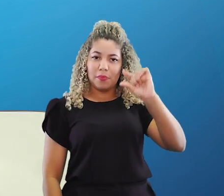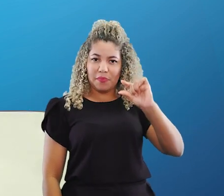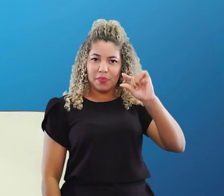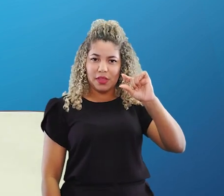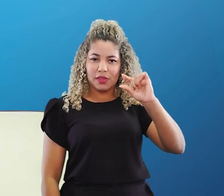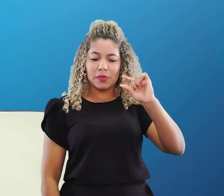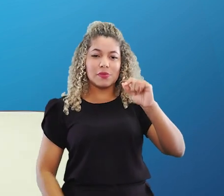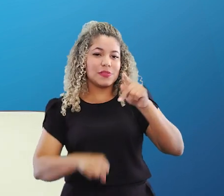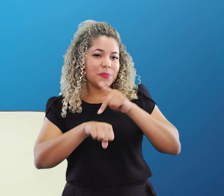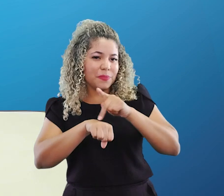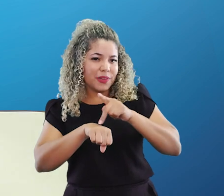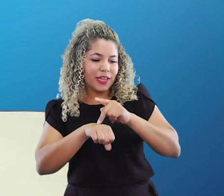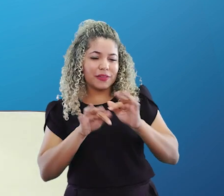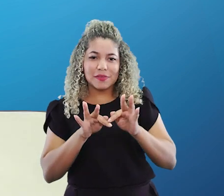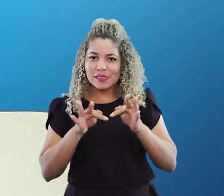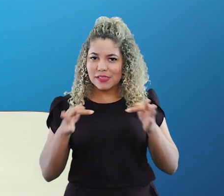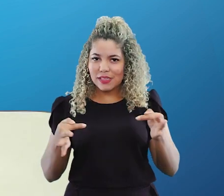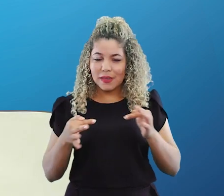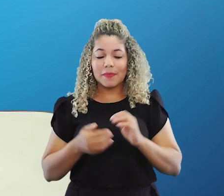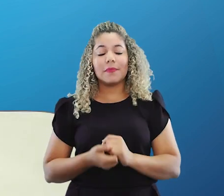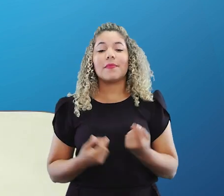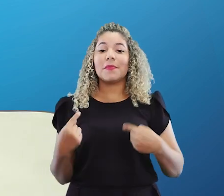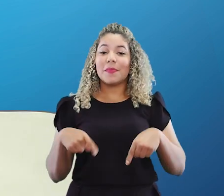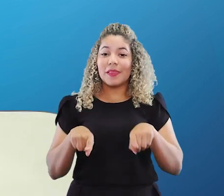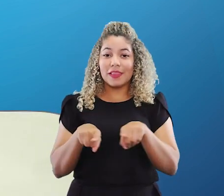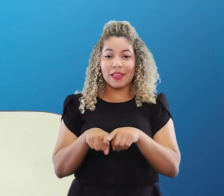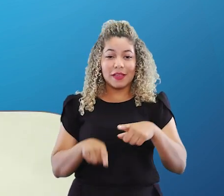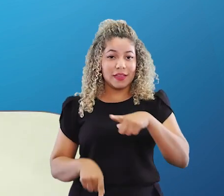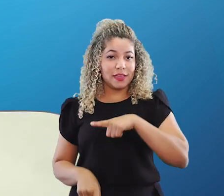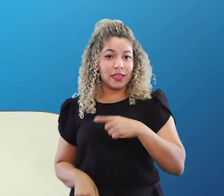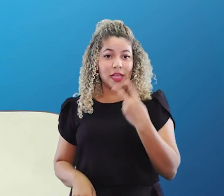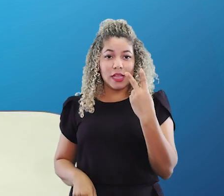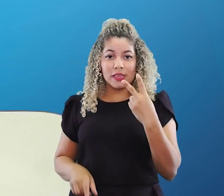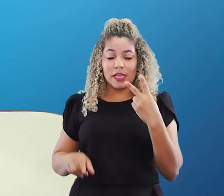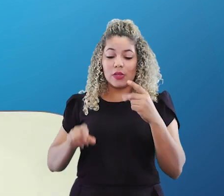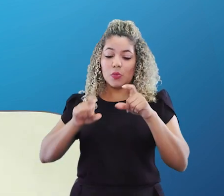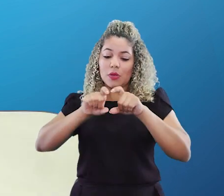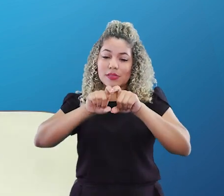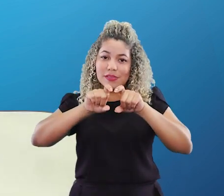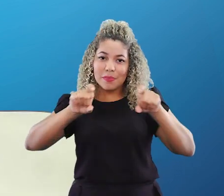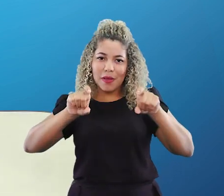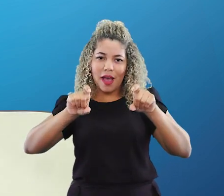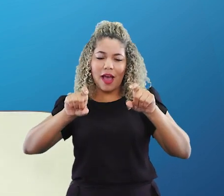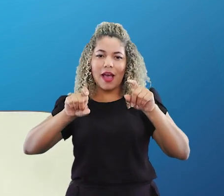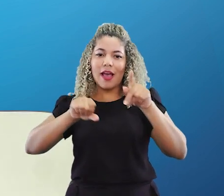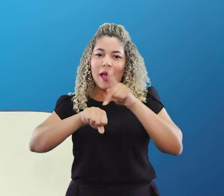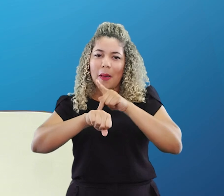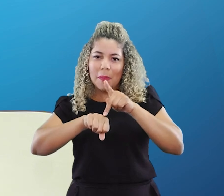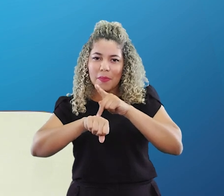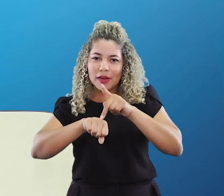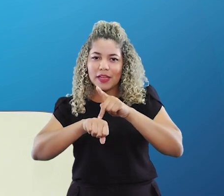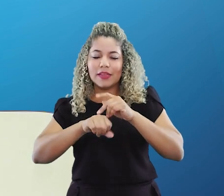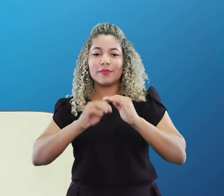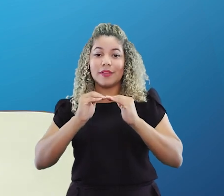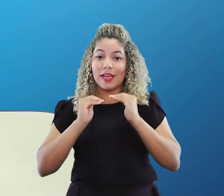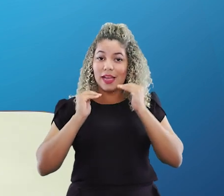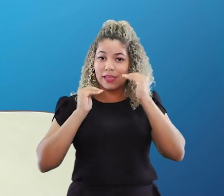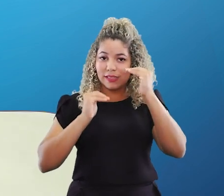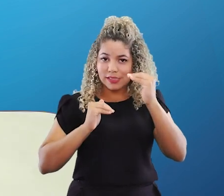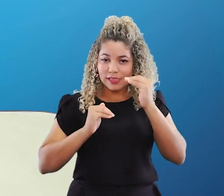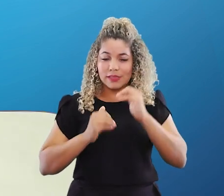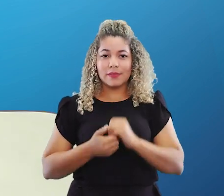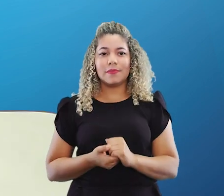simples, que são os pinos pretos. Além disso, nós temos duas barras pretas que vão ficar na parte